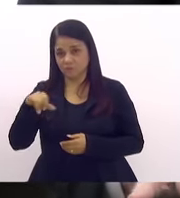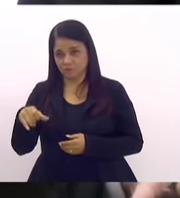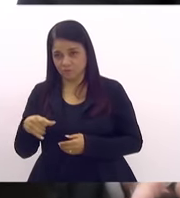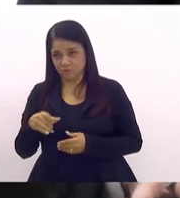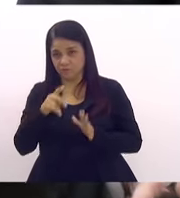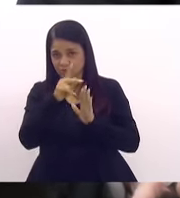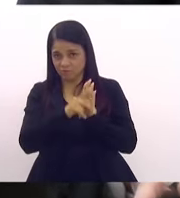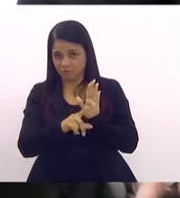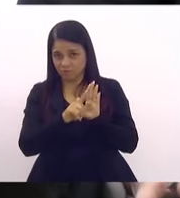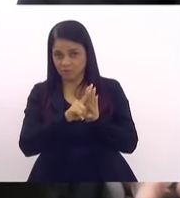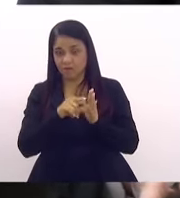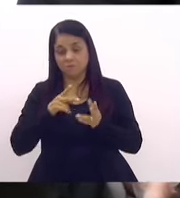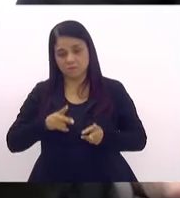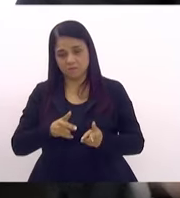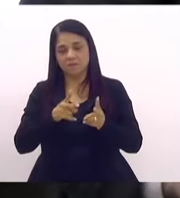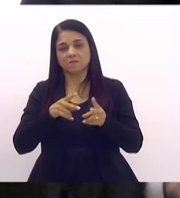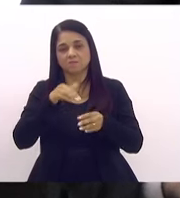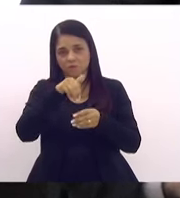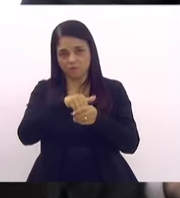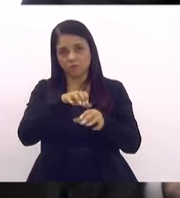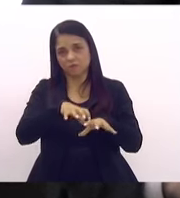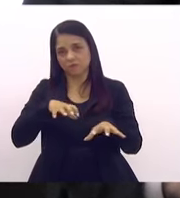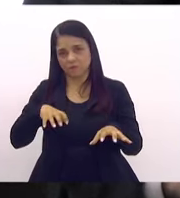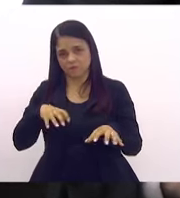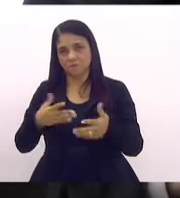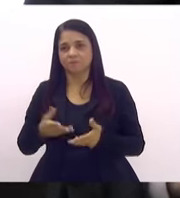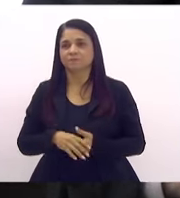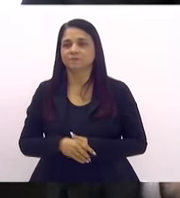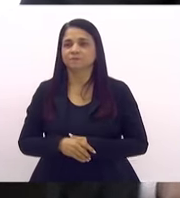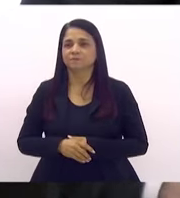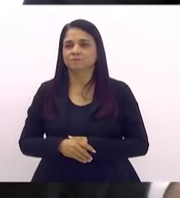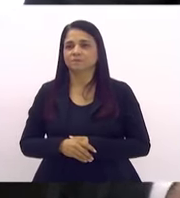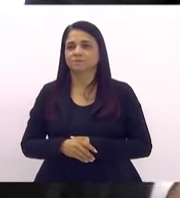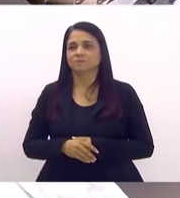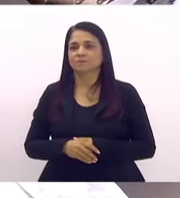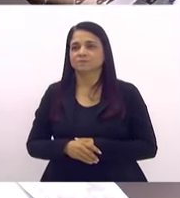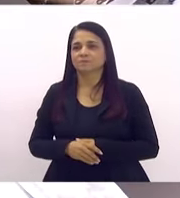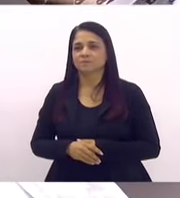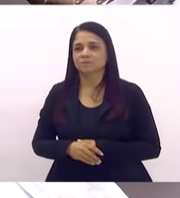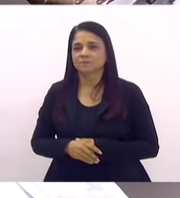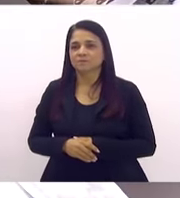eu mantenho o meu voto em separado. Perfeito.